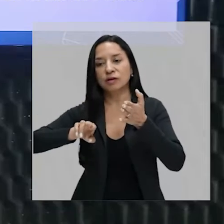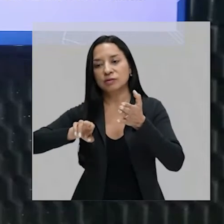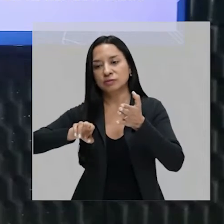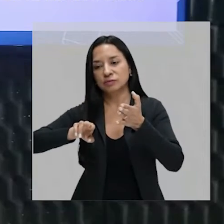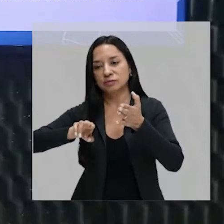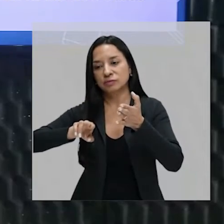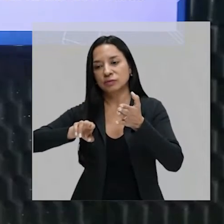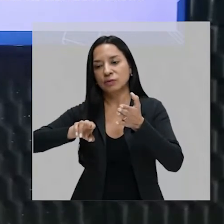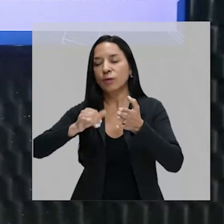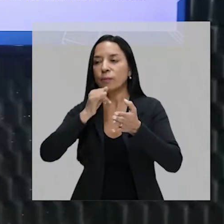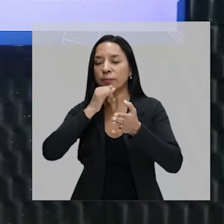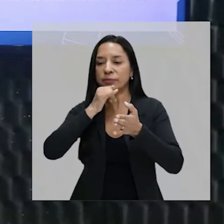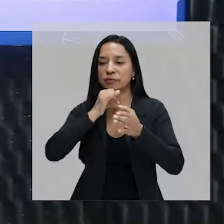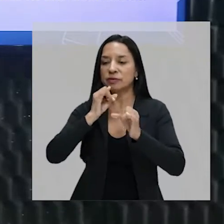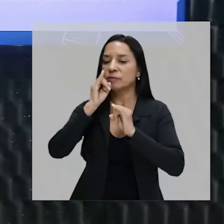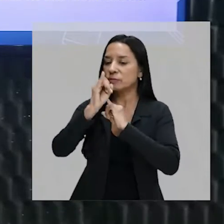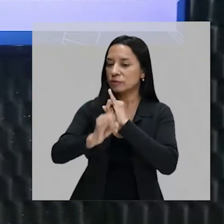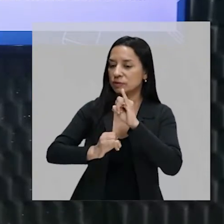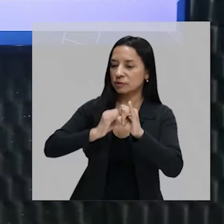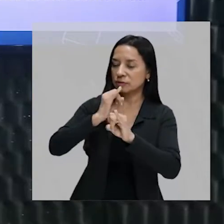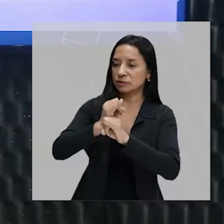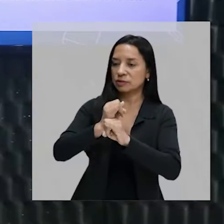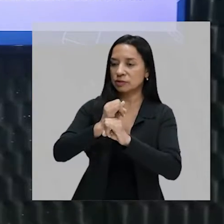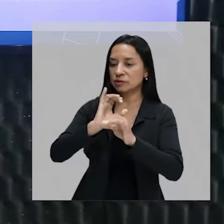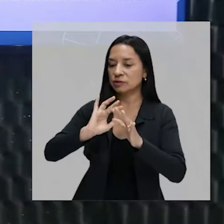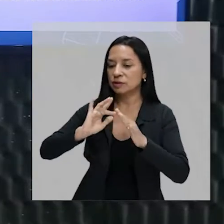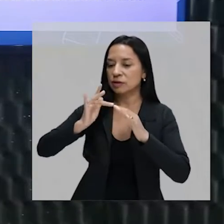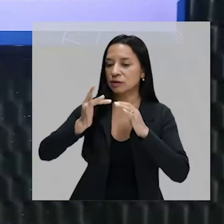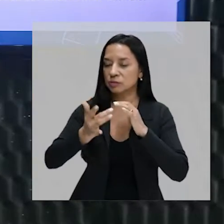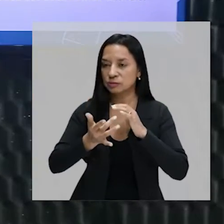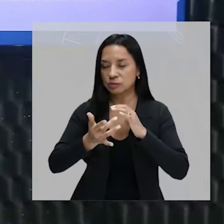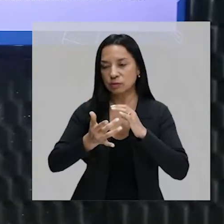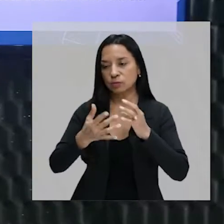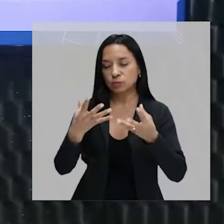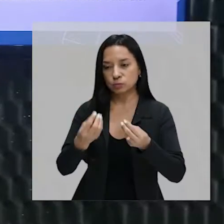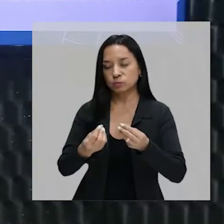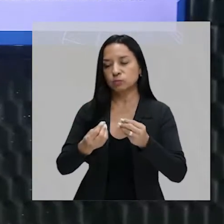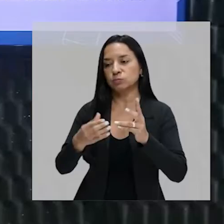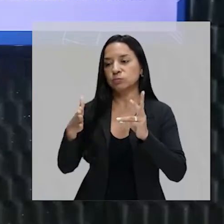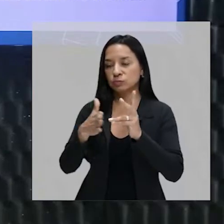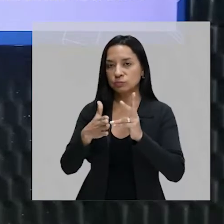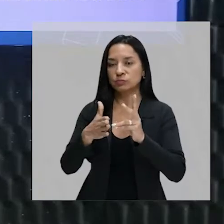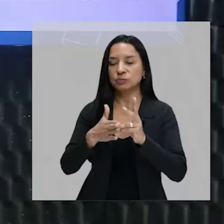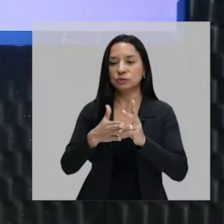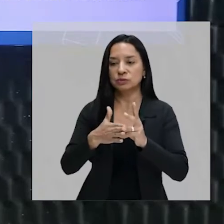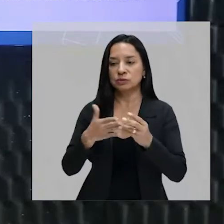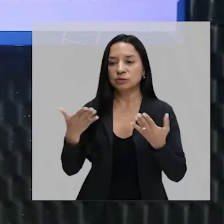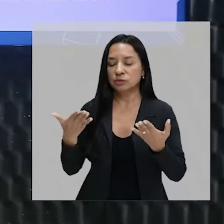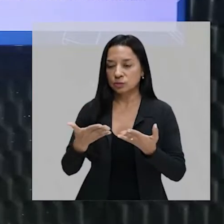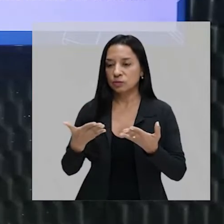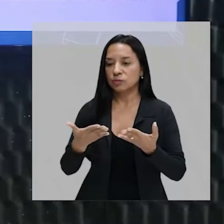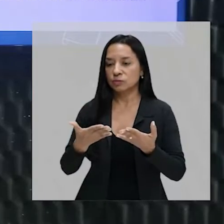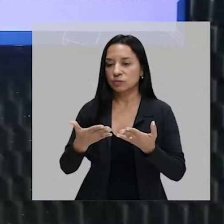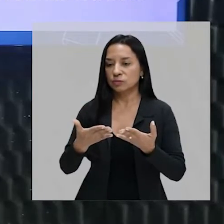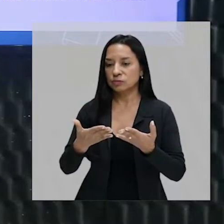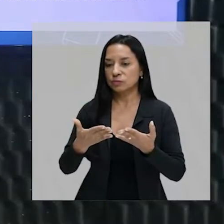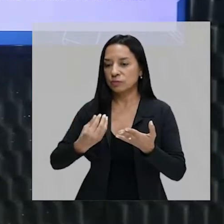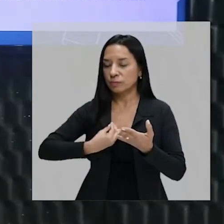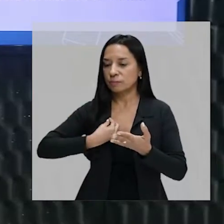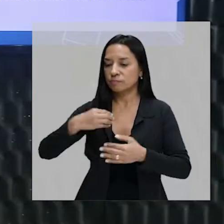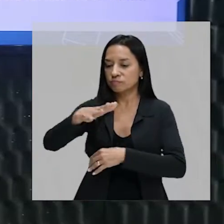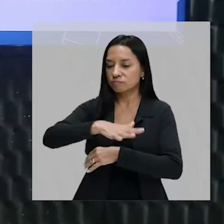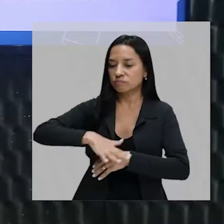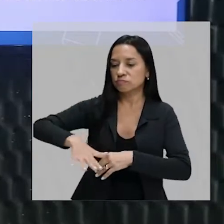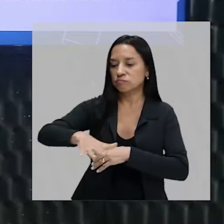a internet as redes sociais muitos indígenas estão em espaços